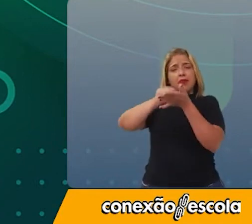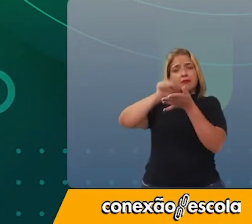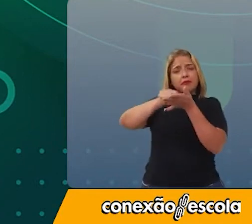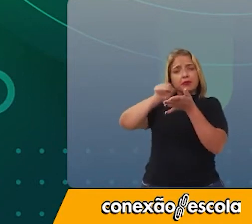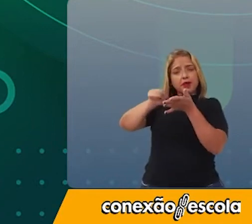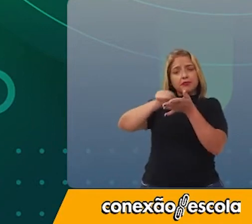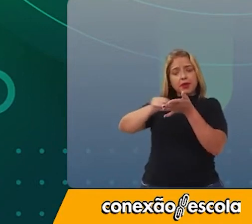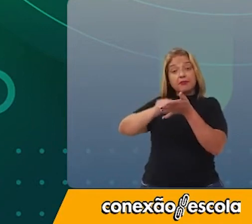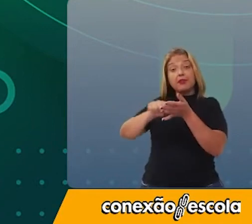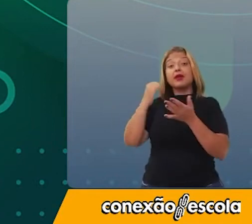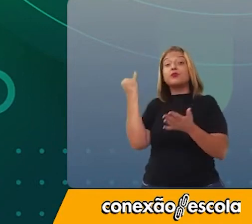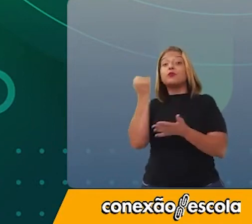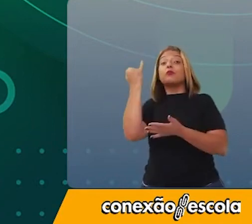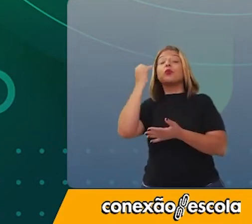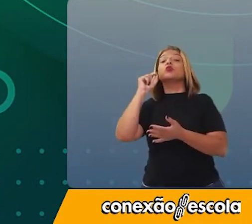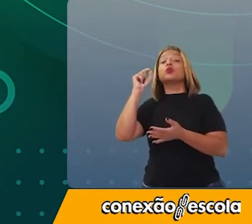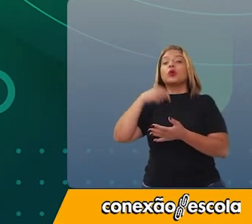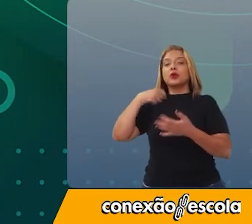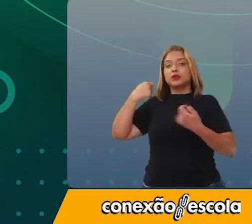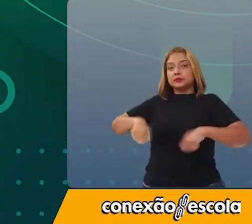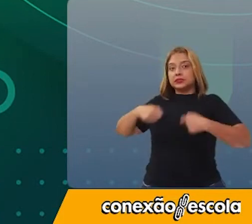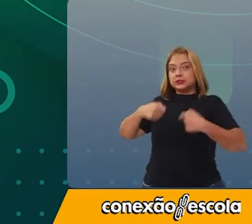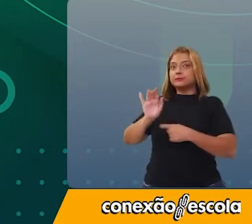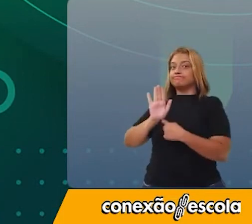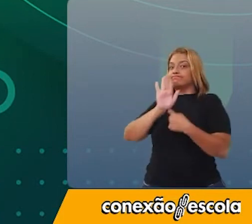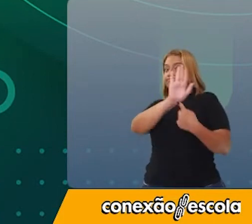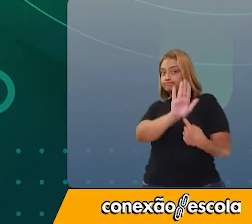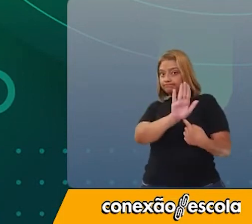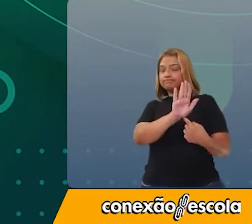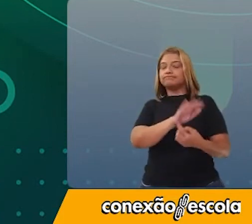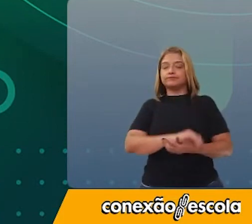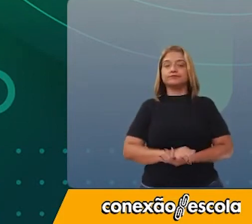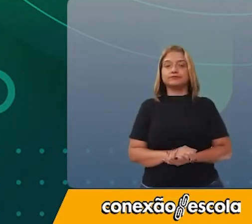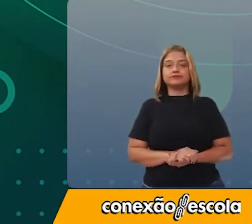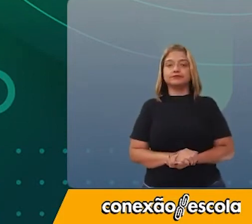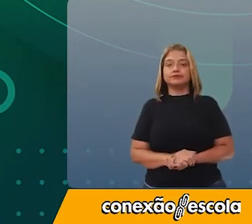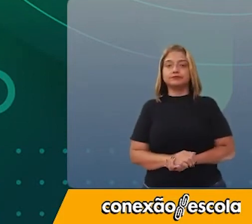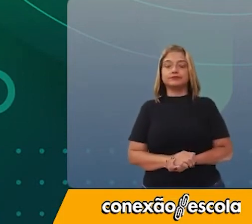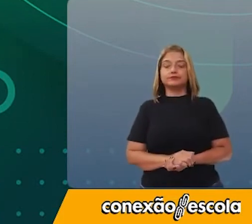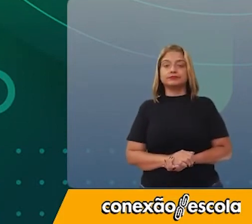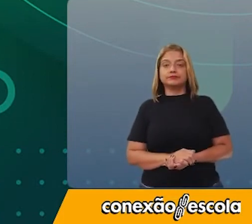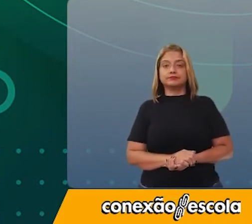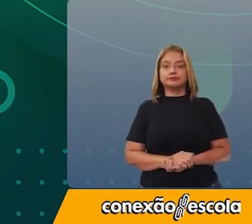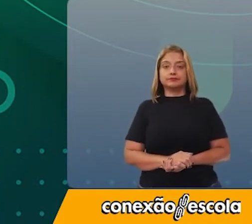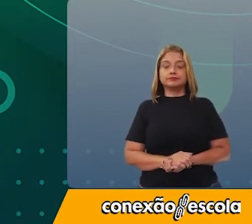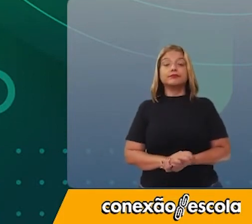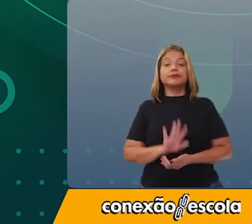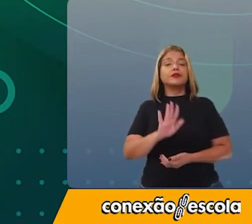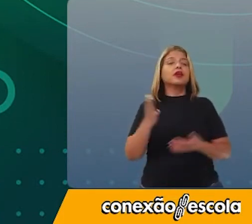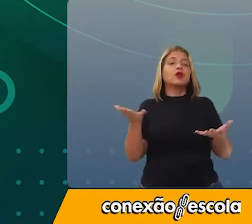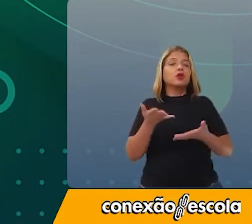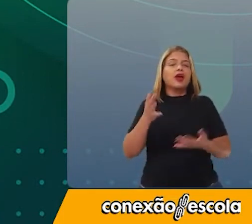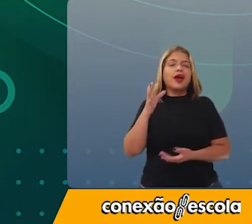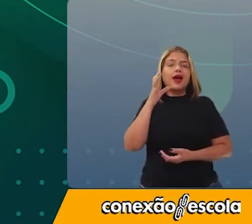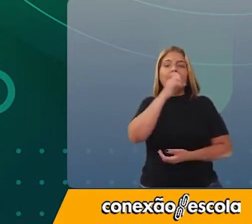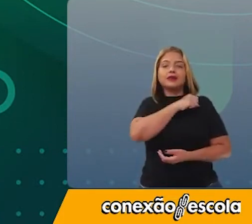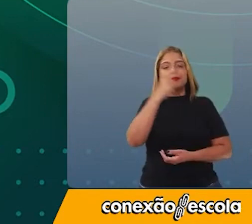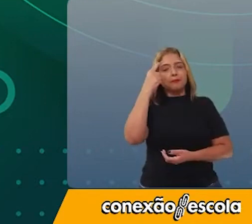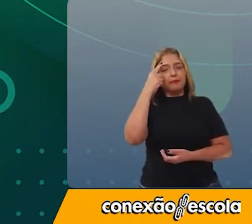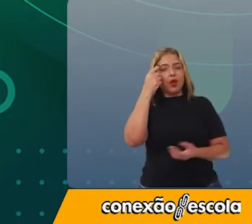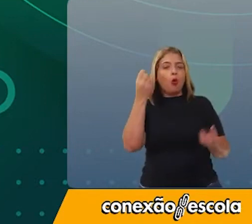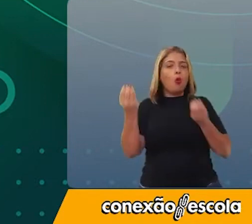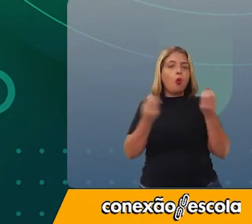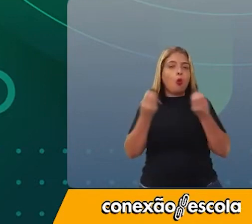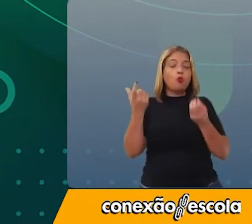anotações precisam estar ali nesse momento, não é verdade? Então, vamos pensar aqui rapidamente na